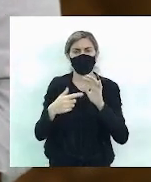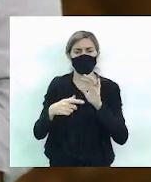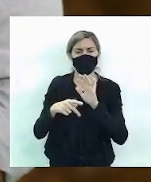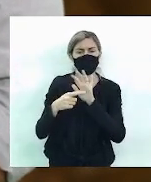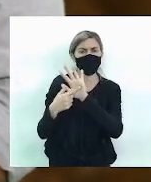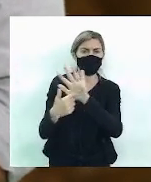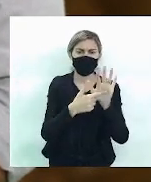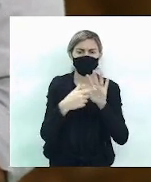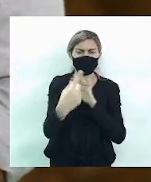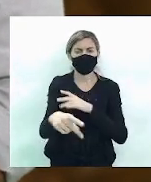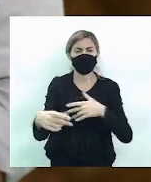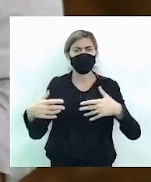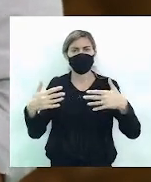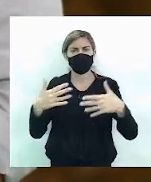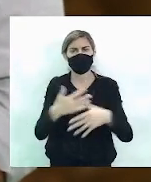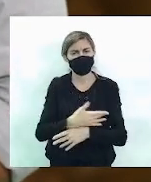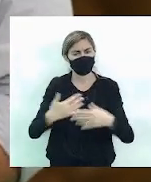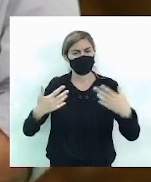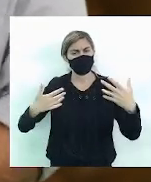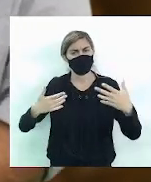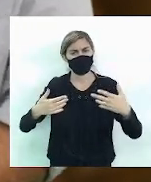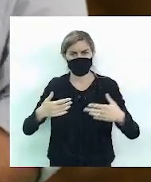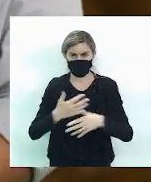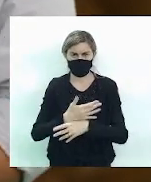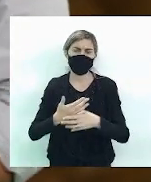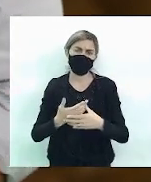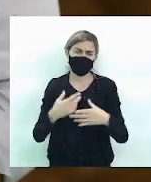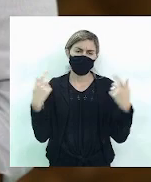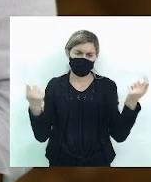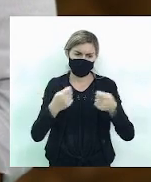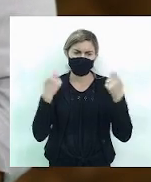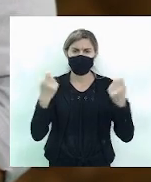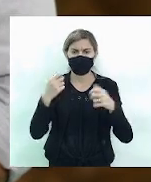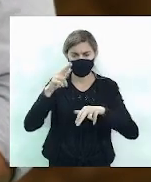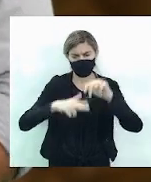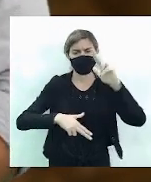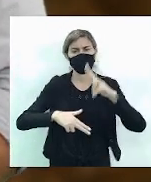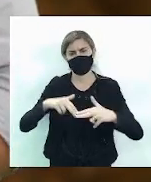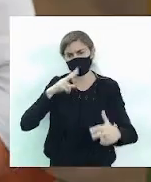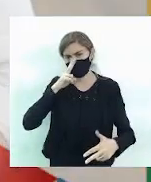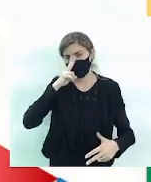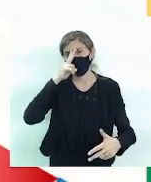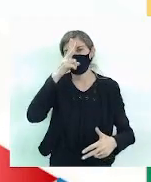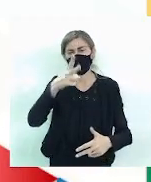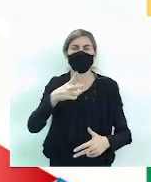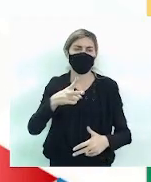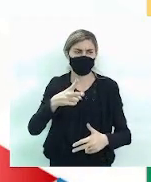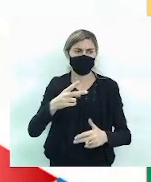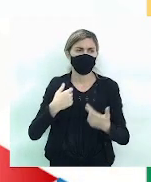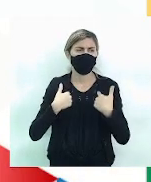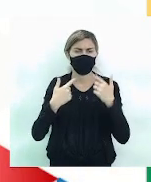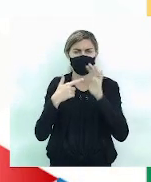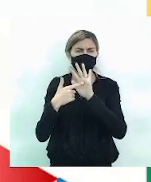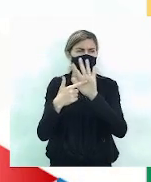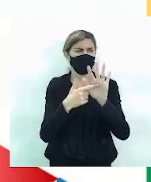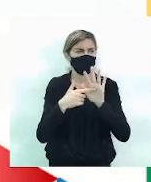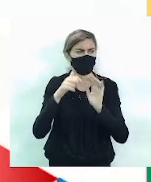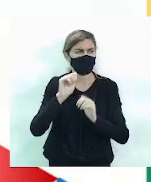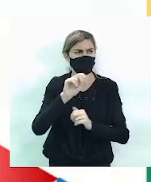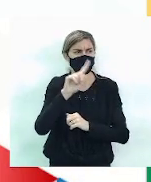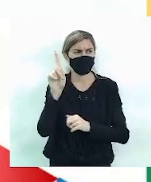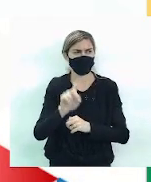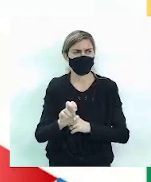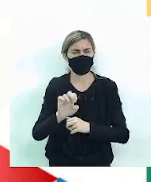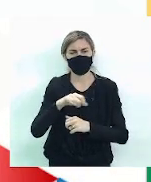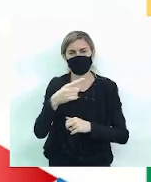Então, Caruaru, o São João, não é? Muito forte. E na tela nós temos aqui, apresentar ao nosso estudante, uma foto do Azulão. O Azulão aí, que